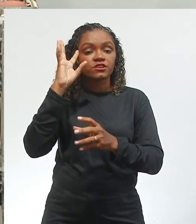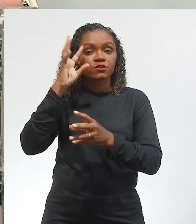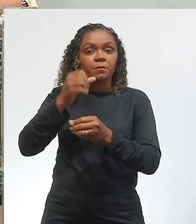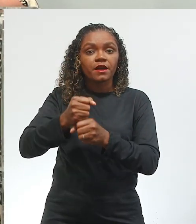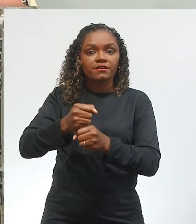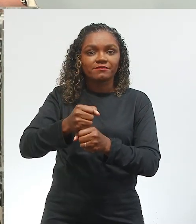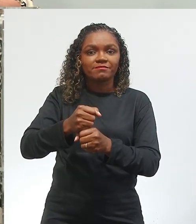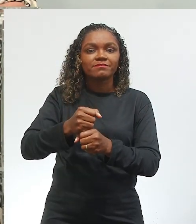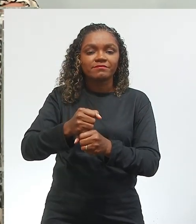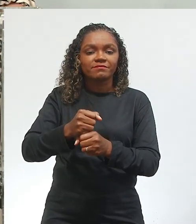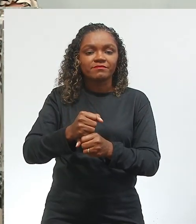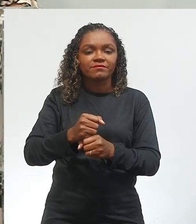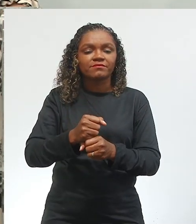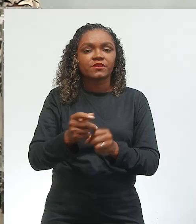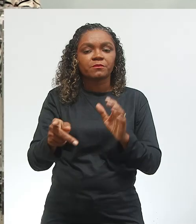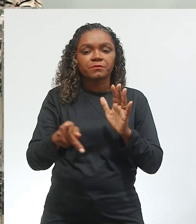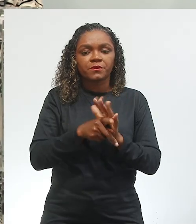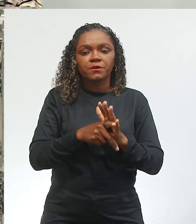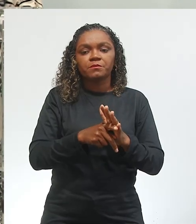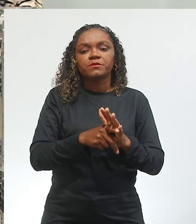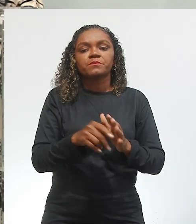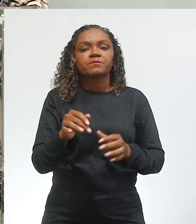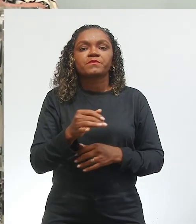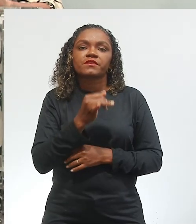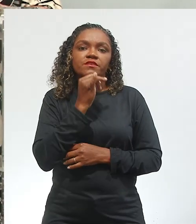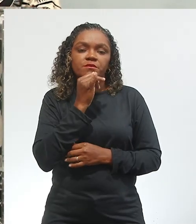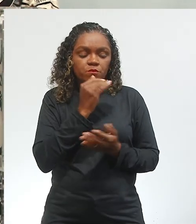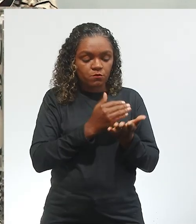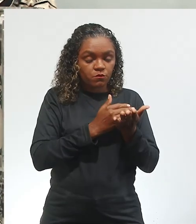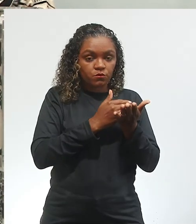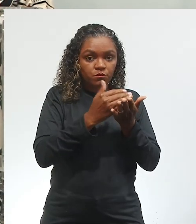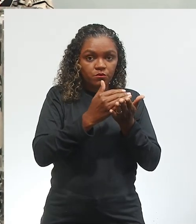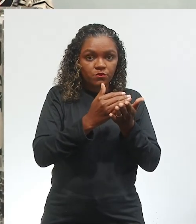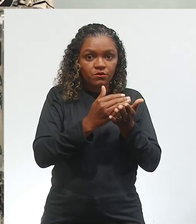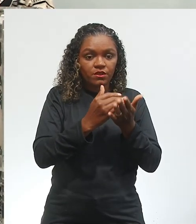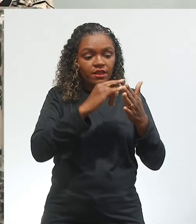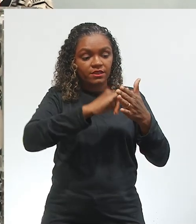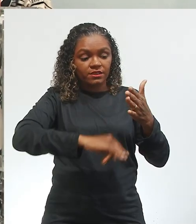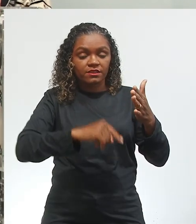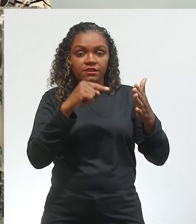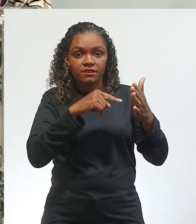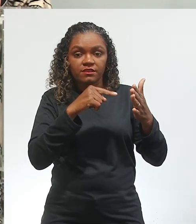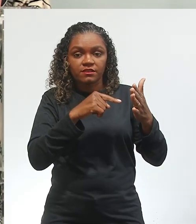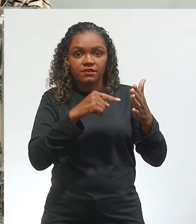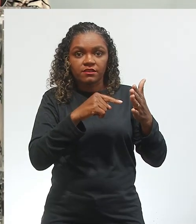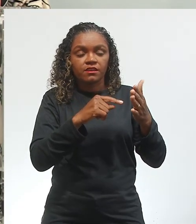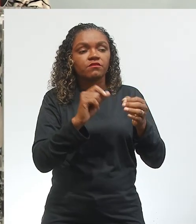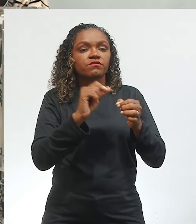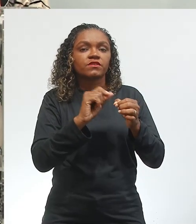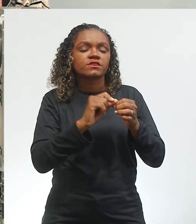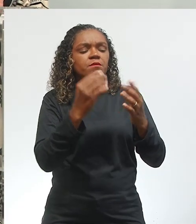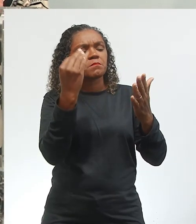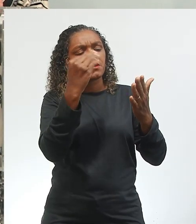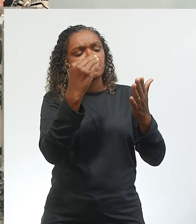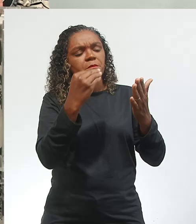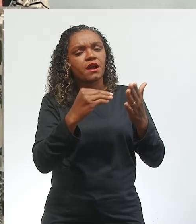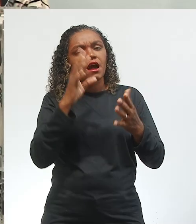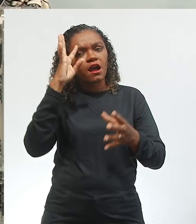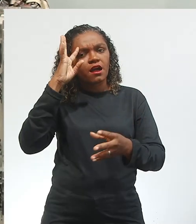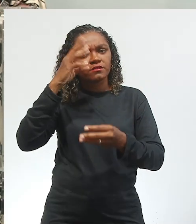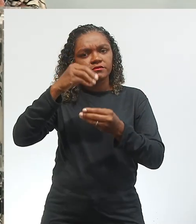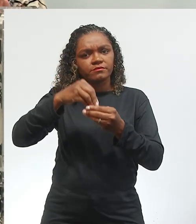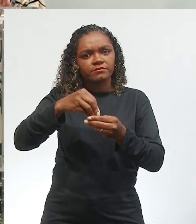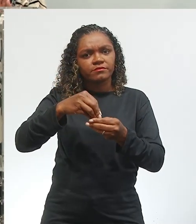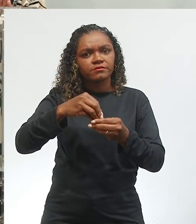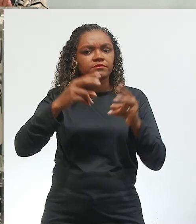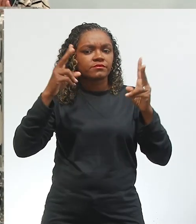Ela é o sumário executivo. Porém, essa primeira etapa, quer dizer, é aquilo que está no início do documento, ele só é realizado no final, porque ele